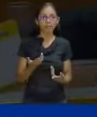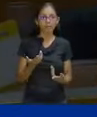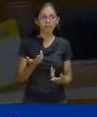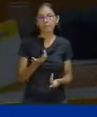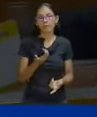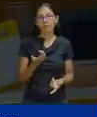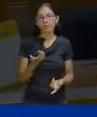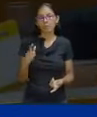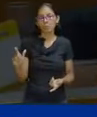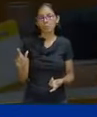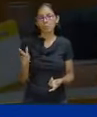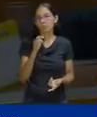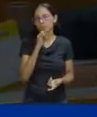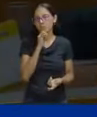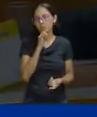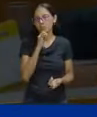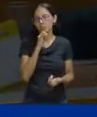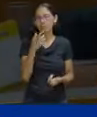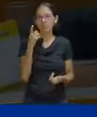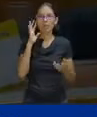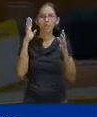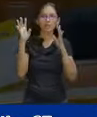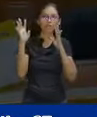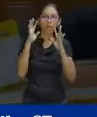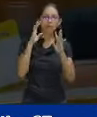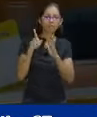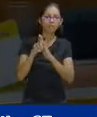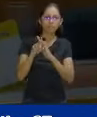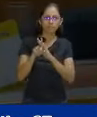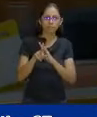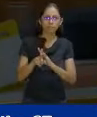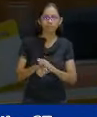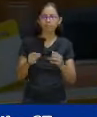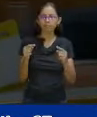ultrapassou em nenhum momento aqui a análise dos princípios que estão